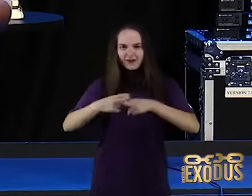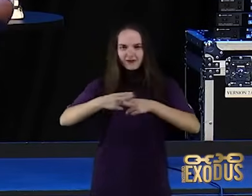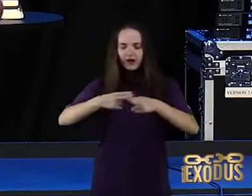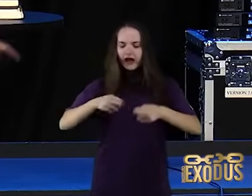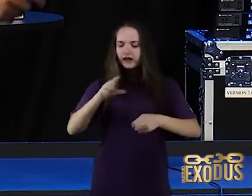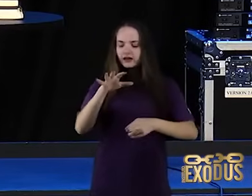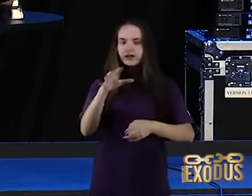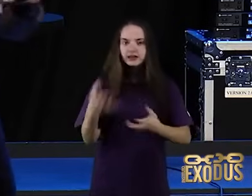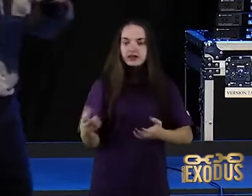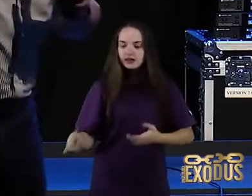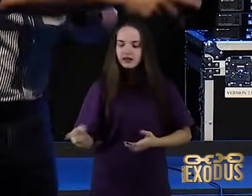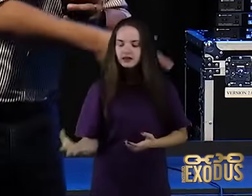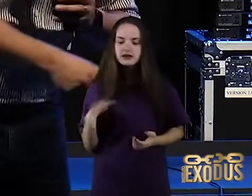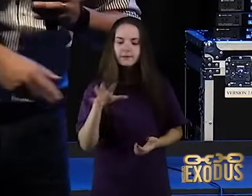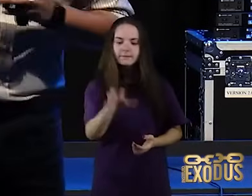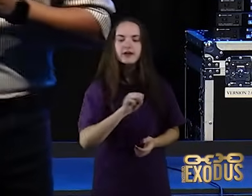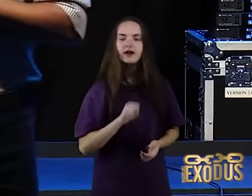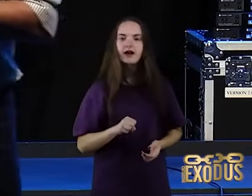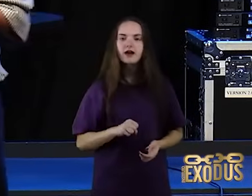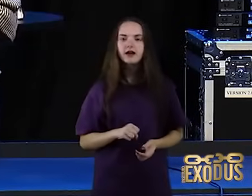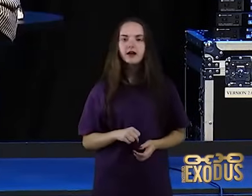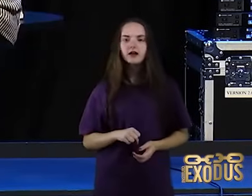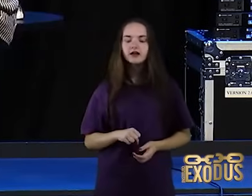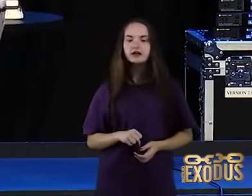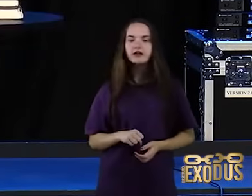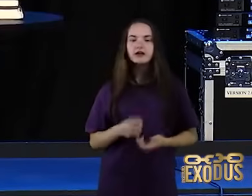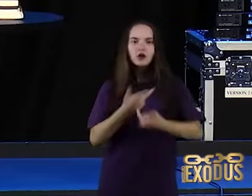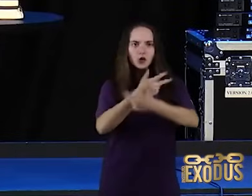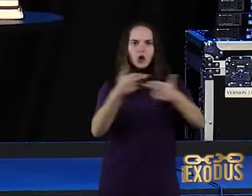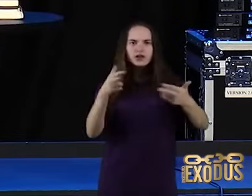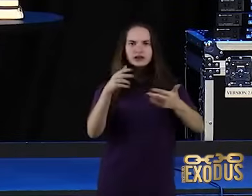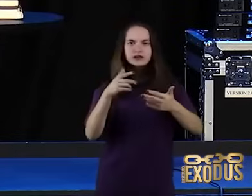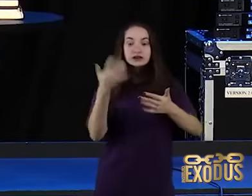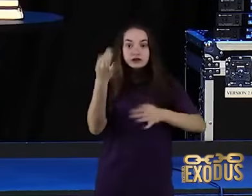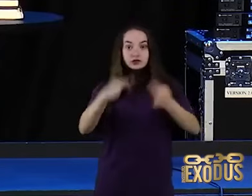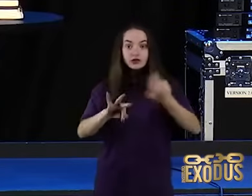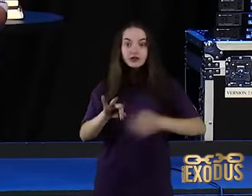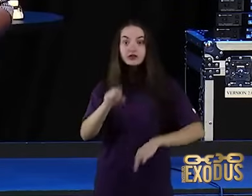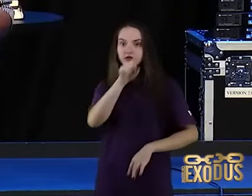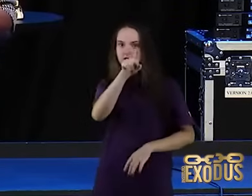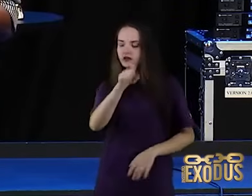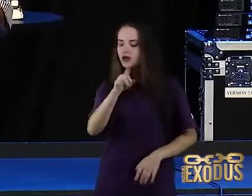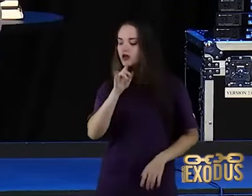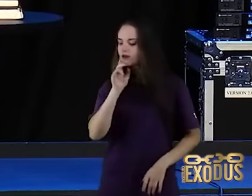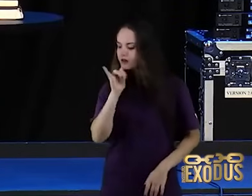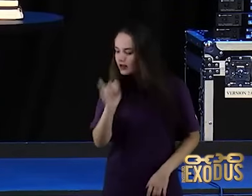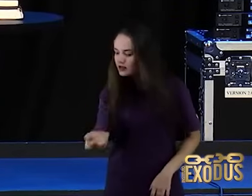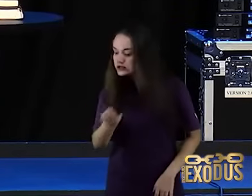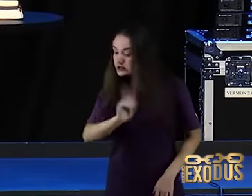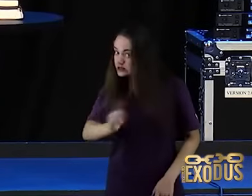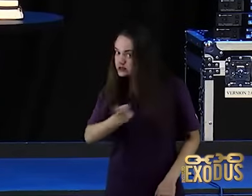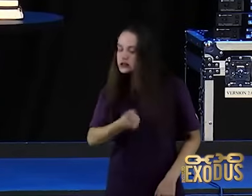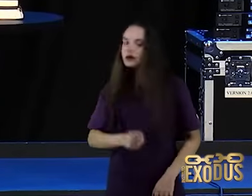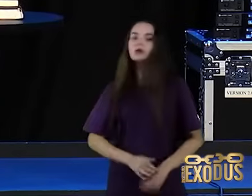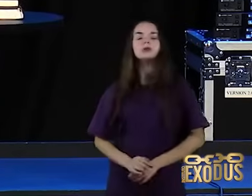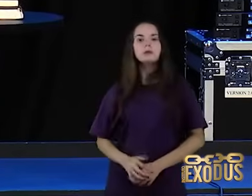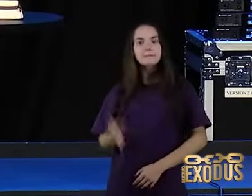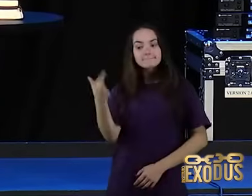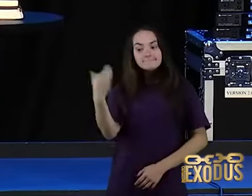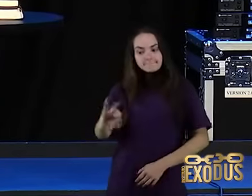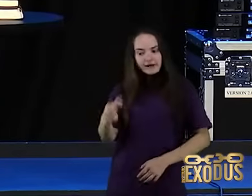cortar ele queria pegar gilete um instrumento que ia machucar você fala Não isso aqui faz ai